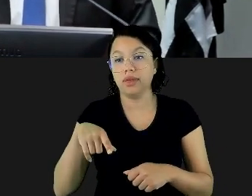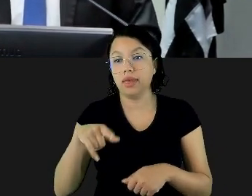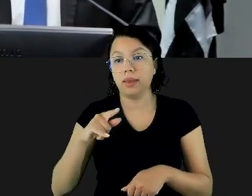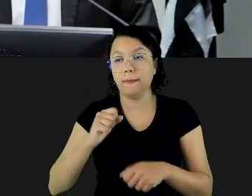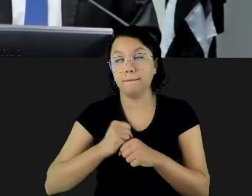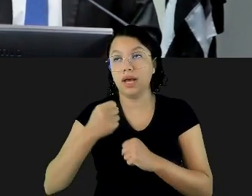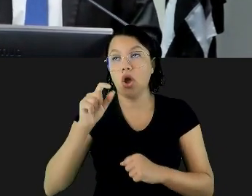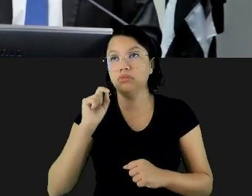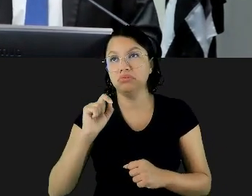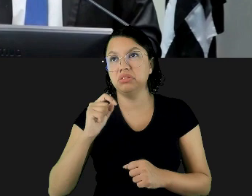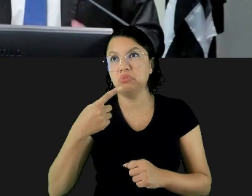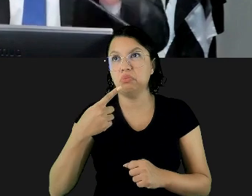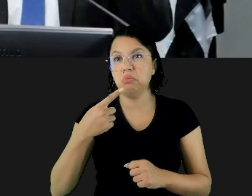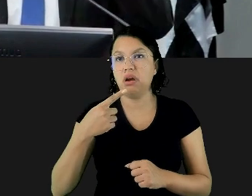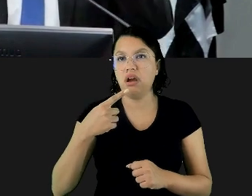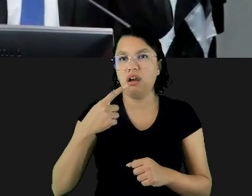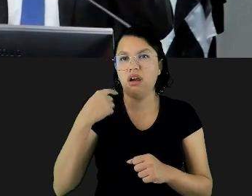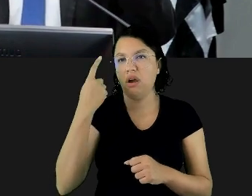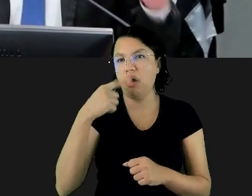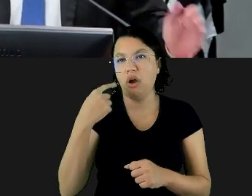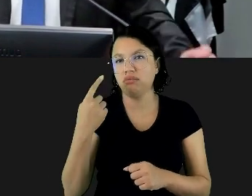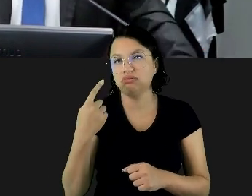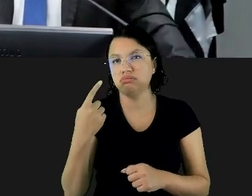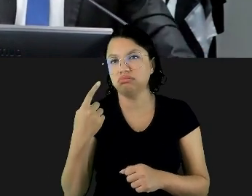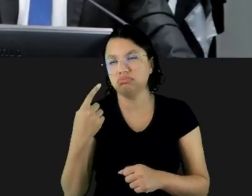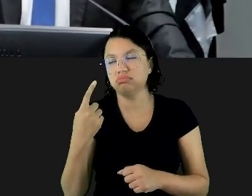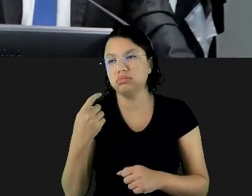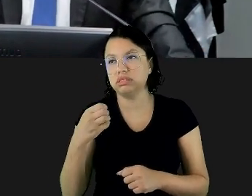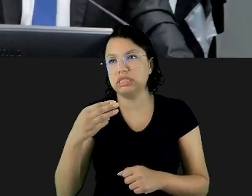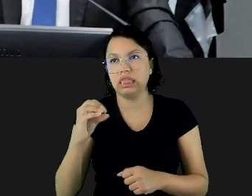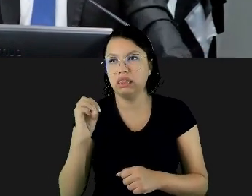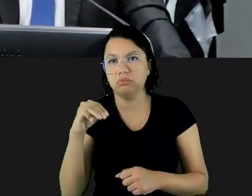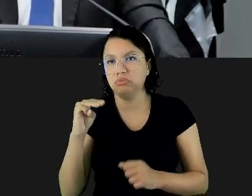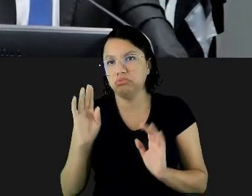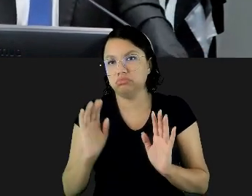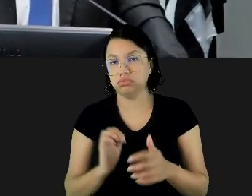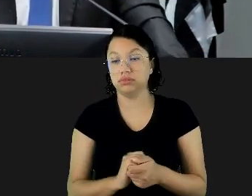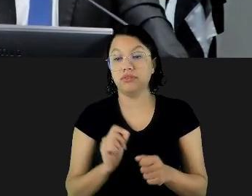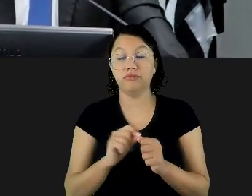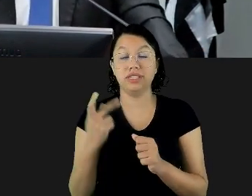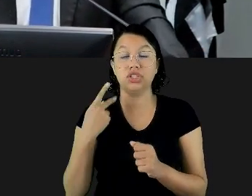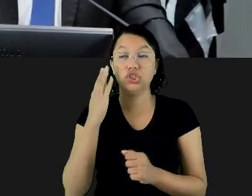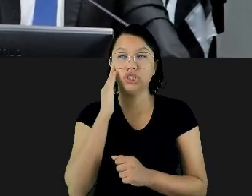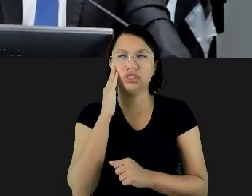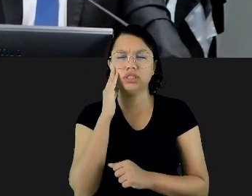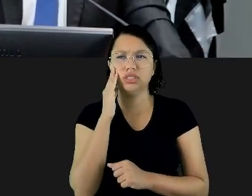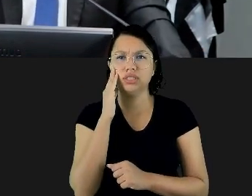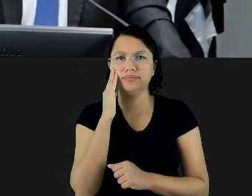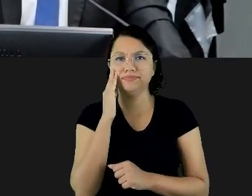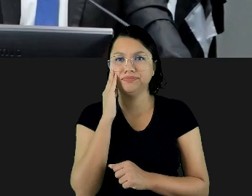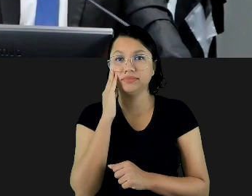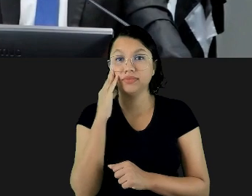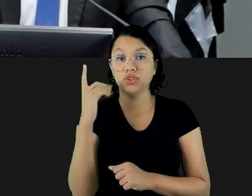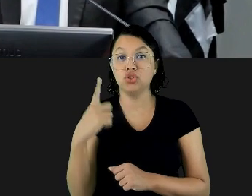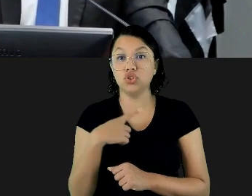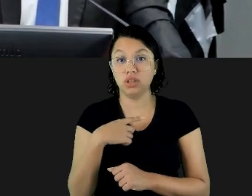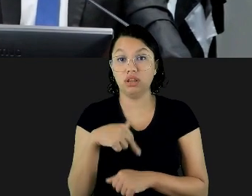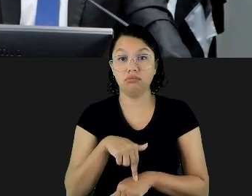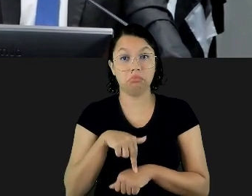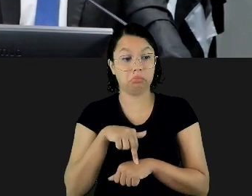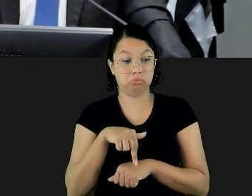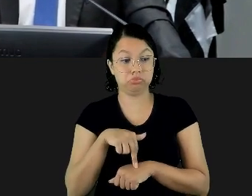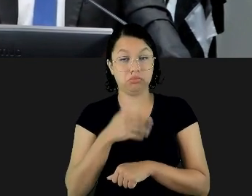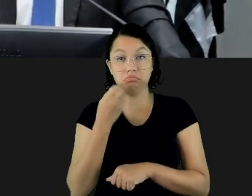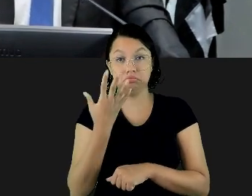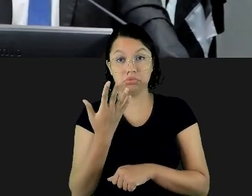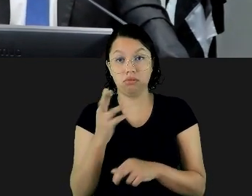1h40. E isso faz a gente entender que a gente realmente está numa posição privilegiada do país.